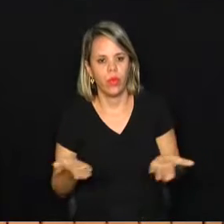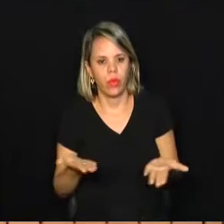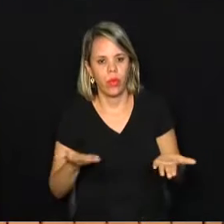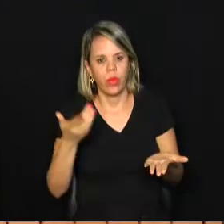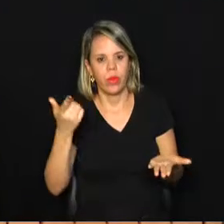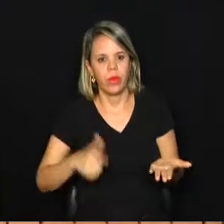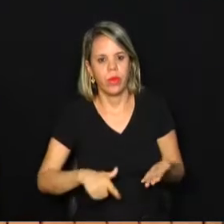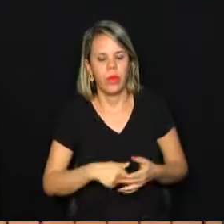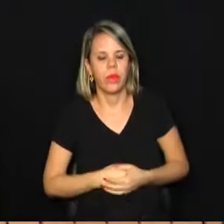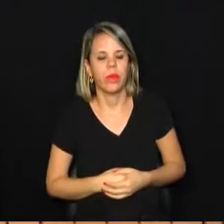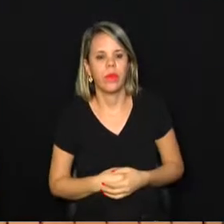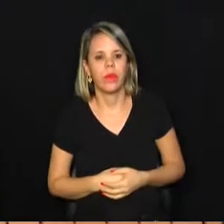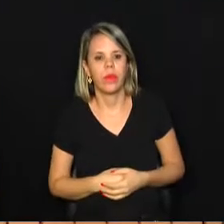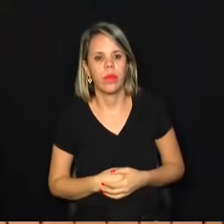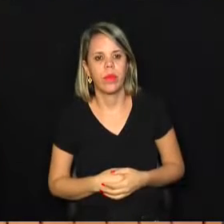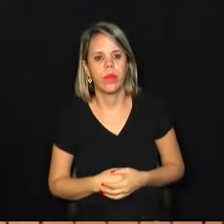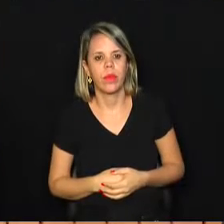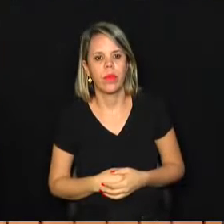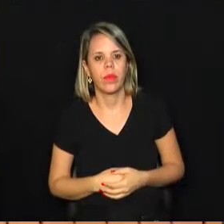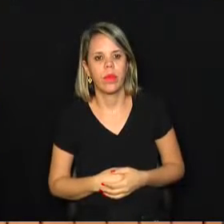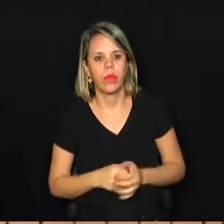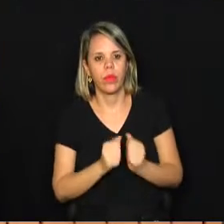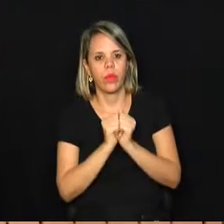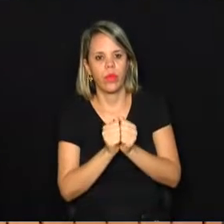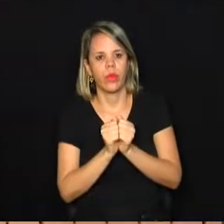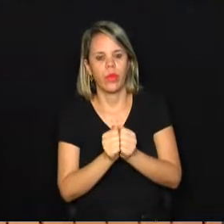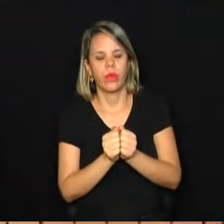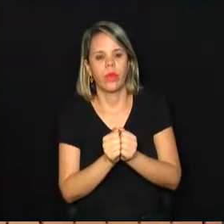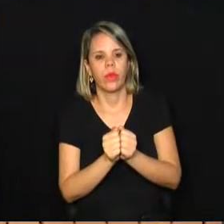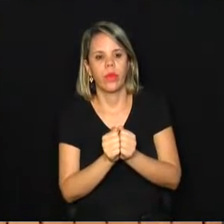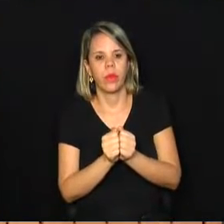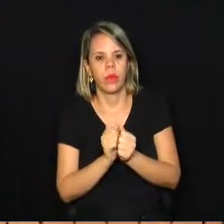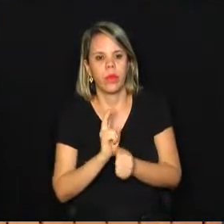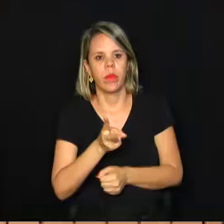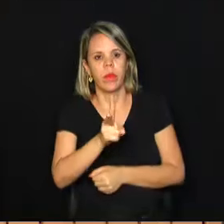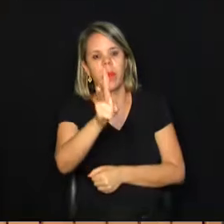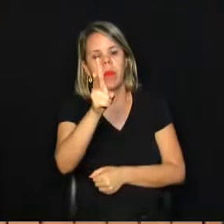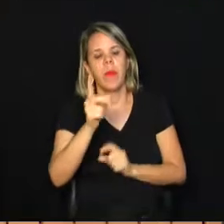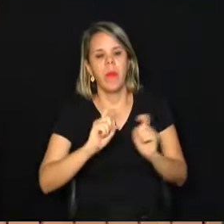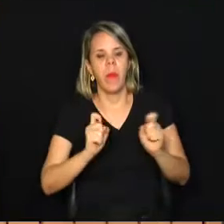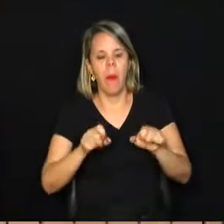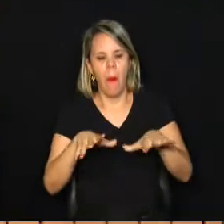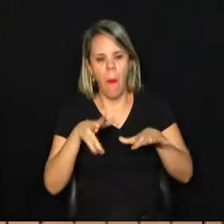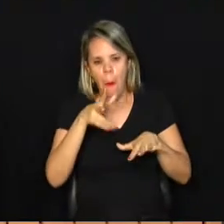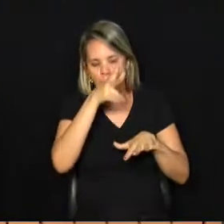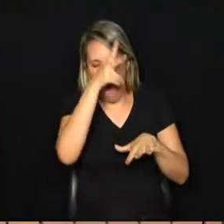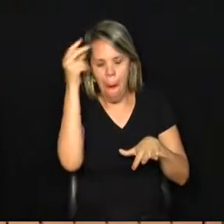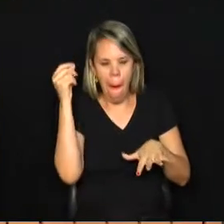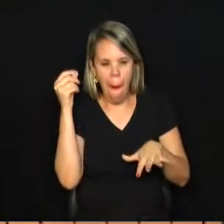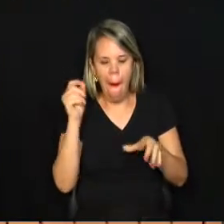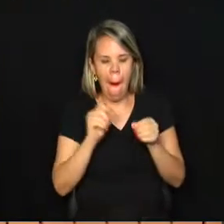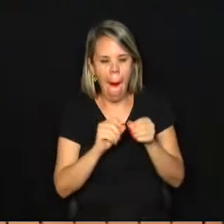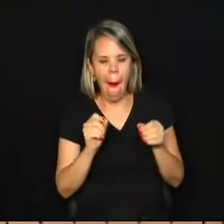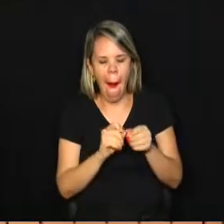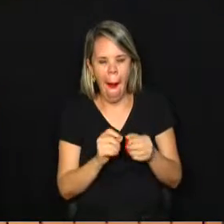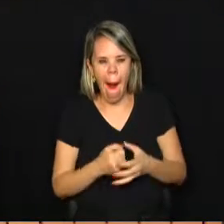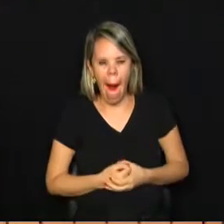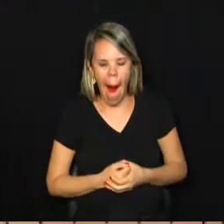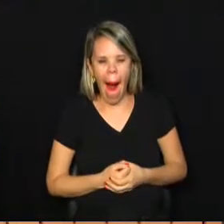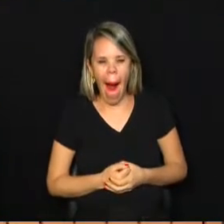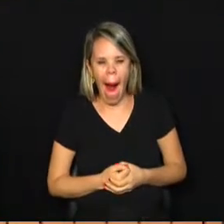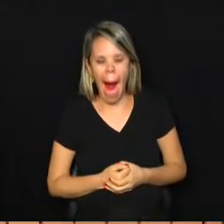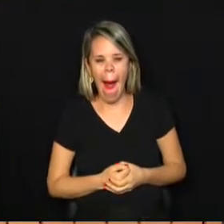uma vez, um grande parceiro, e juntos vamos tocar essa audiência pública e fazer o que